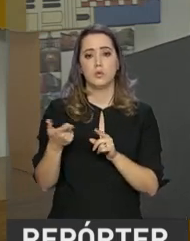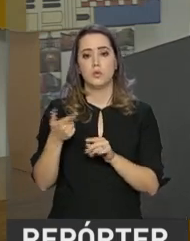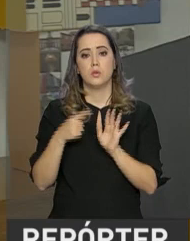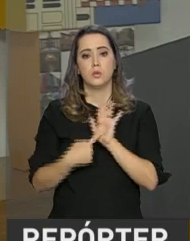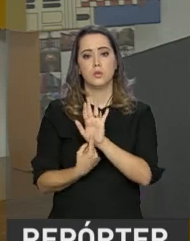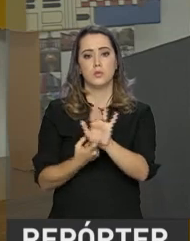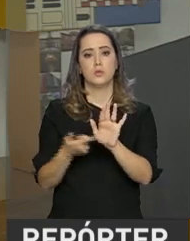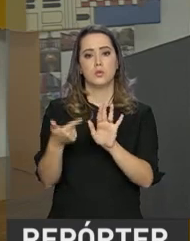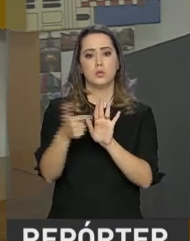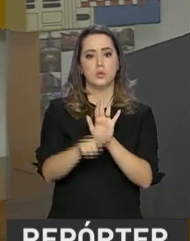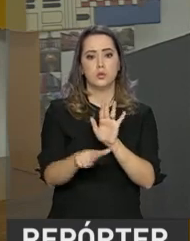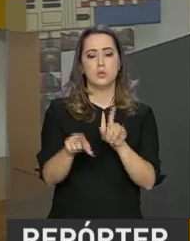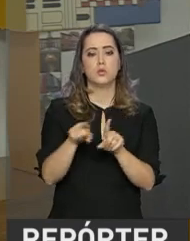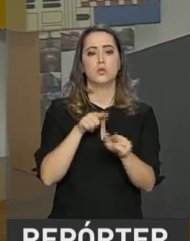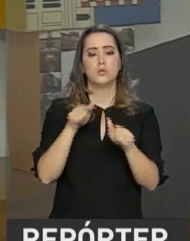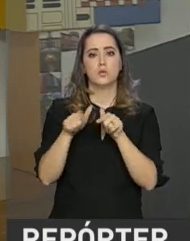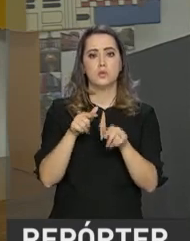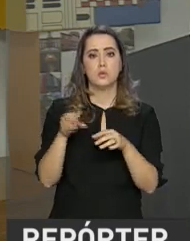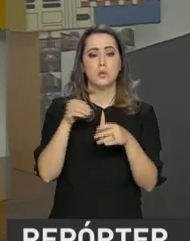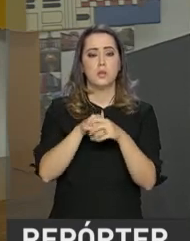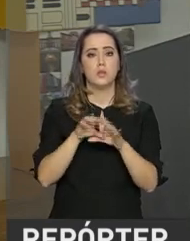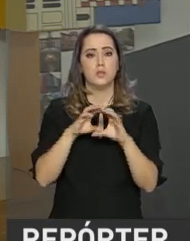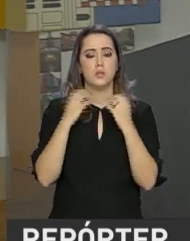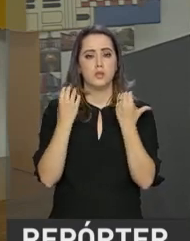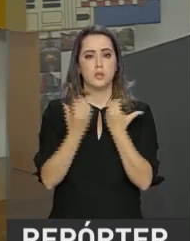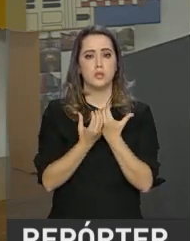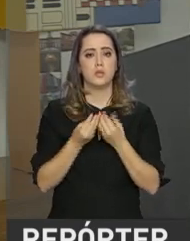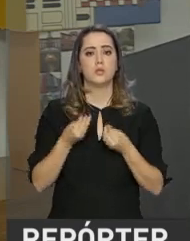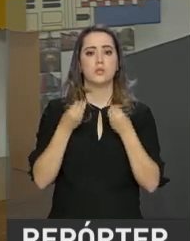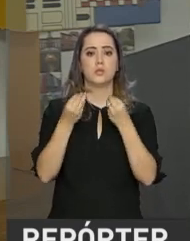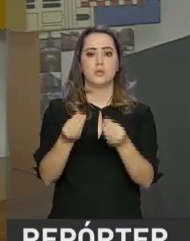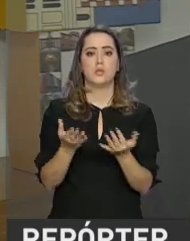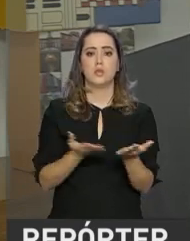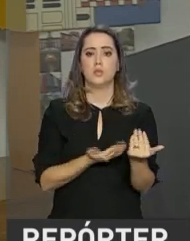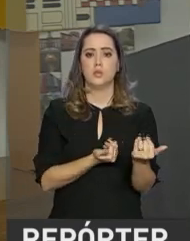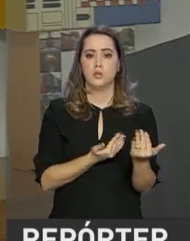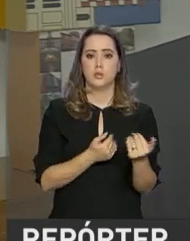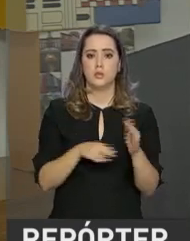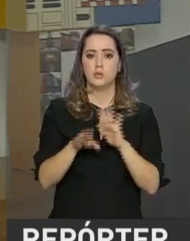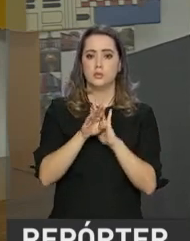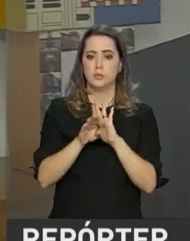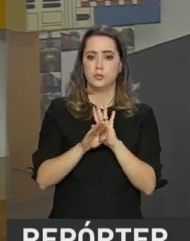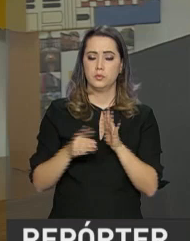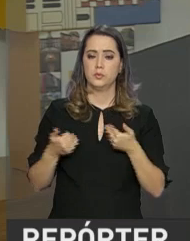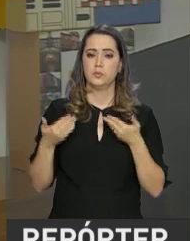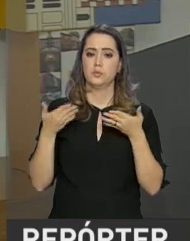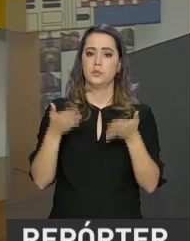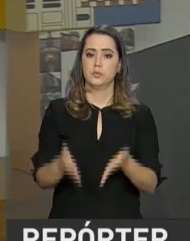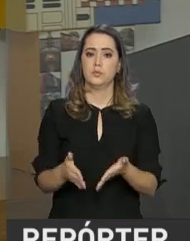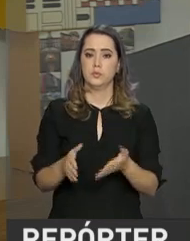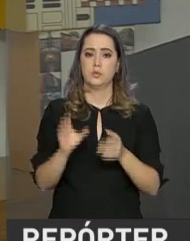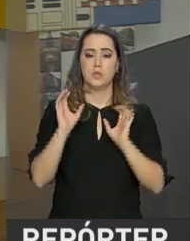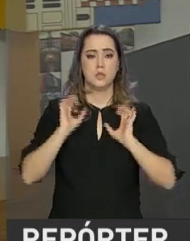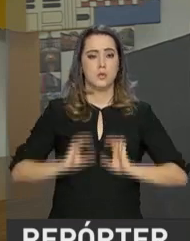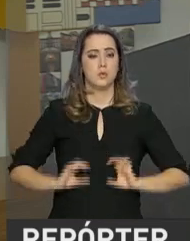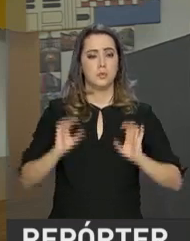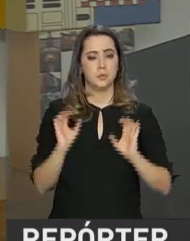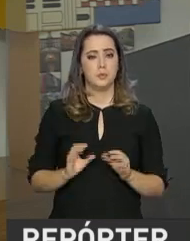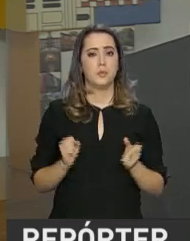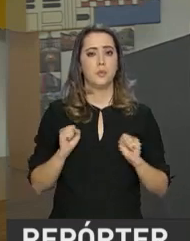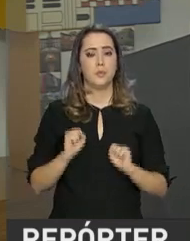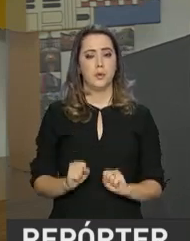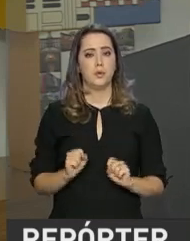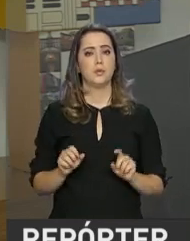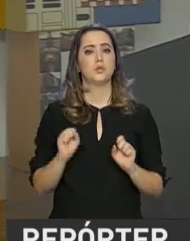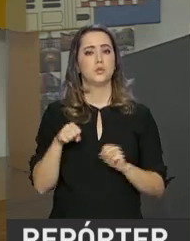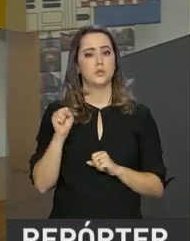escola dentro da sociedade dentro da comunidade e que não ao jovem também esse papel de protagonismo na li e cidadãos que podem